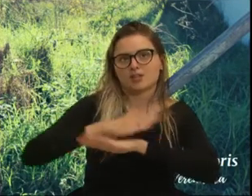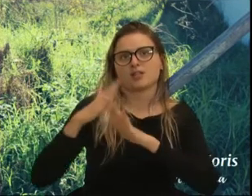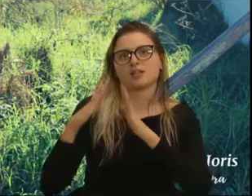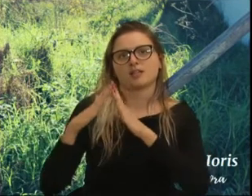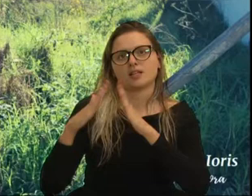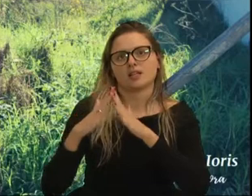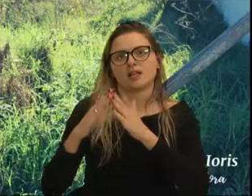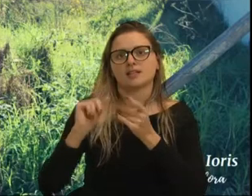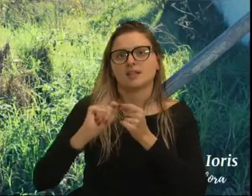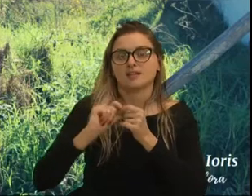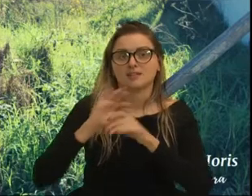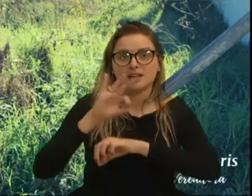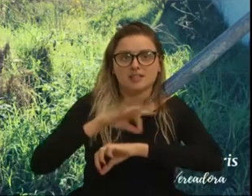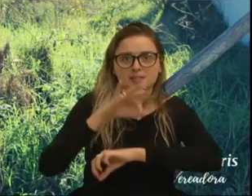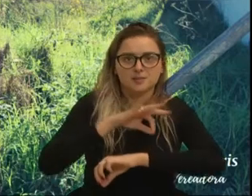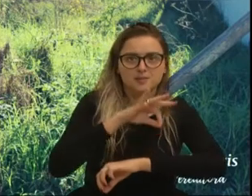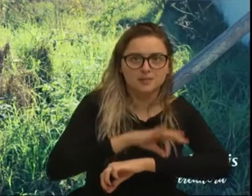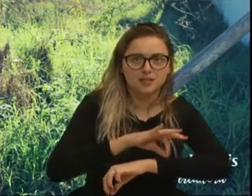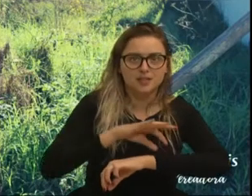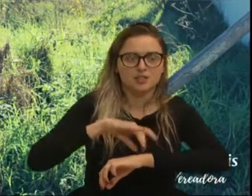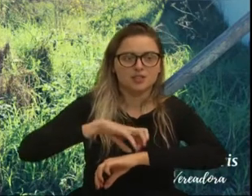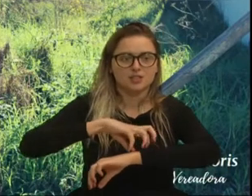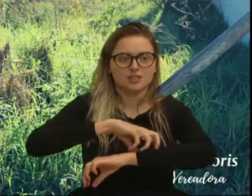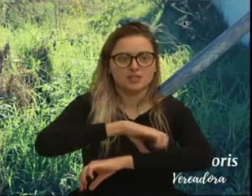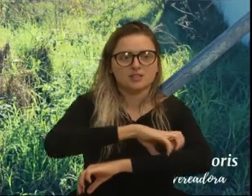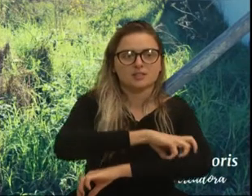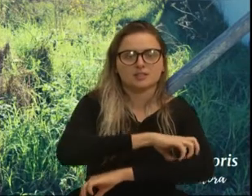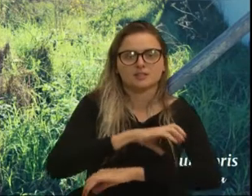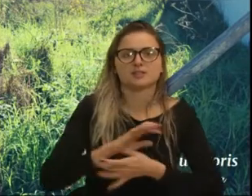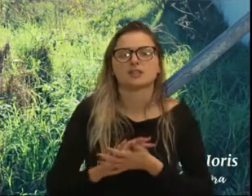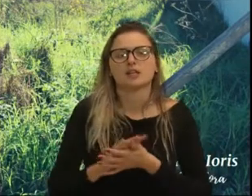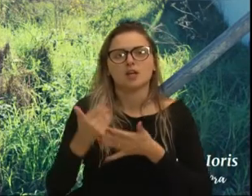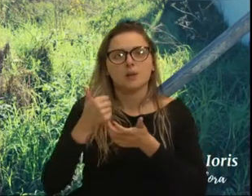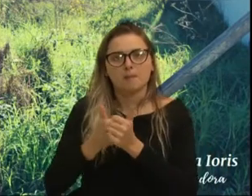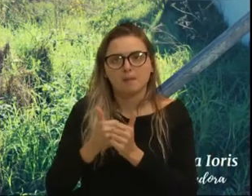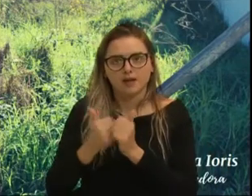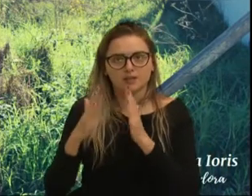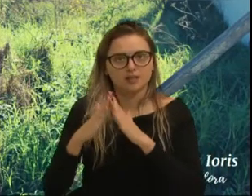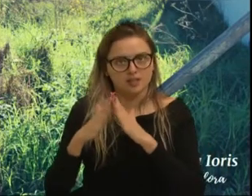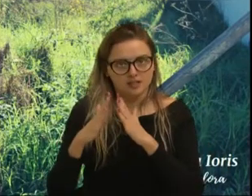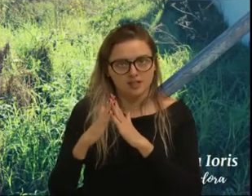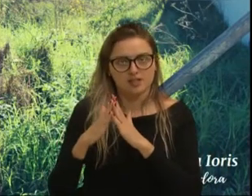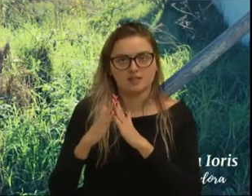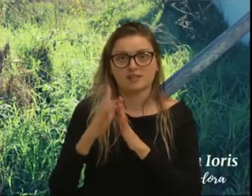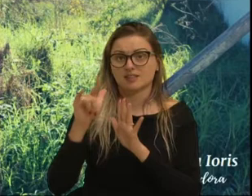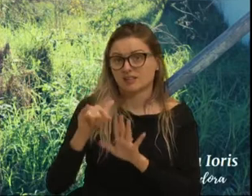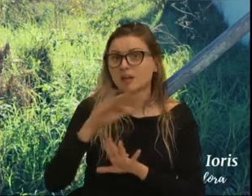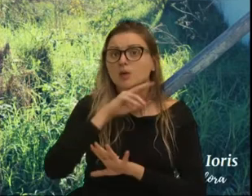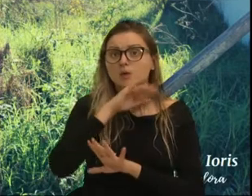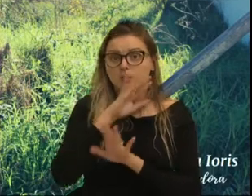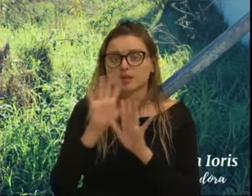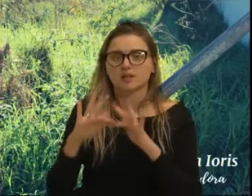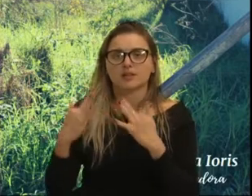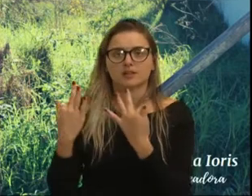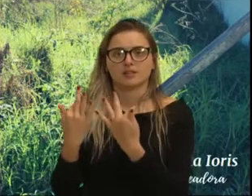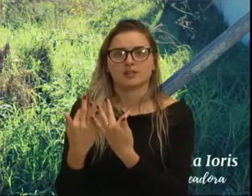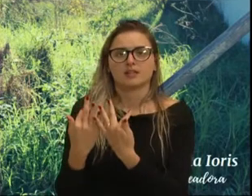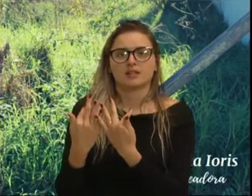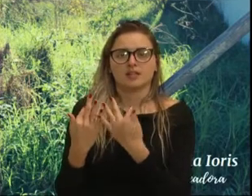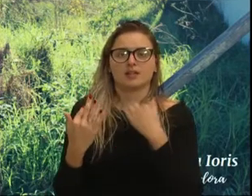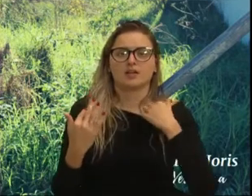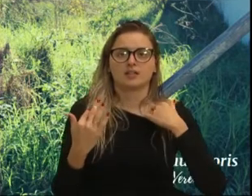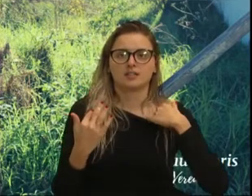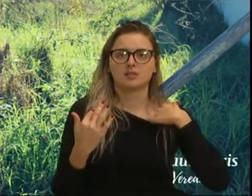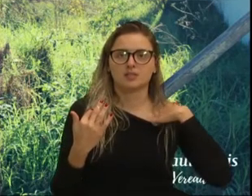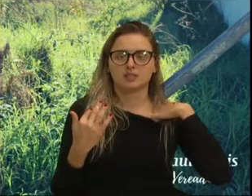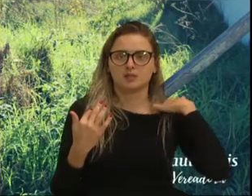os insetos, os bichos, entrem para dentro das residências e causem mal para as famílias, né? Seja quem